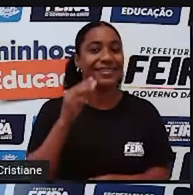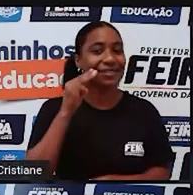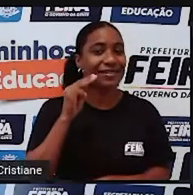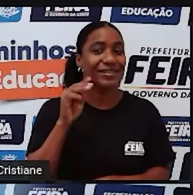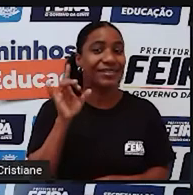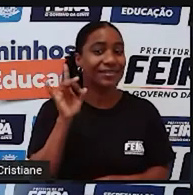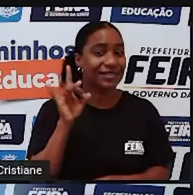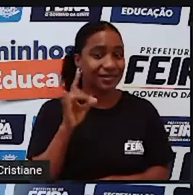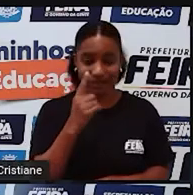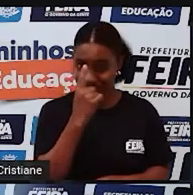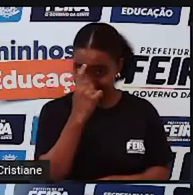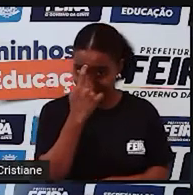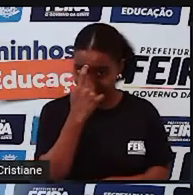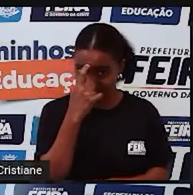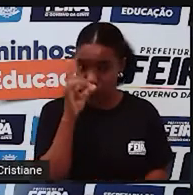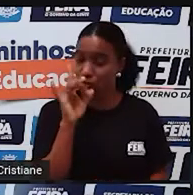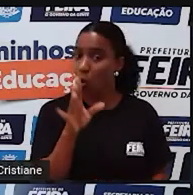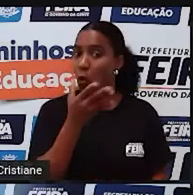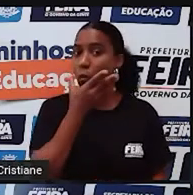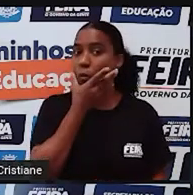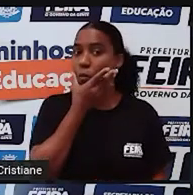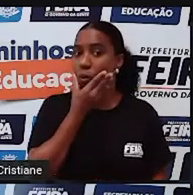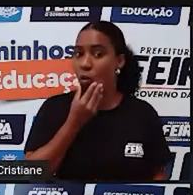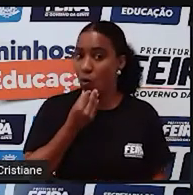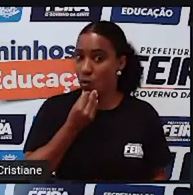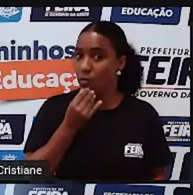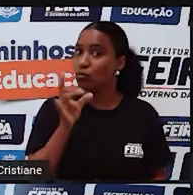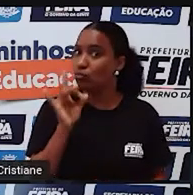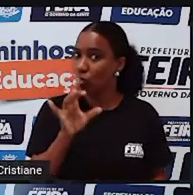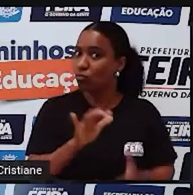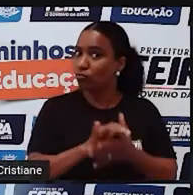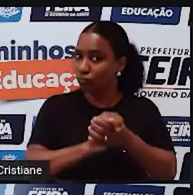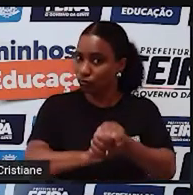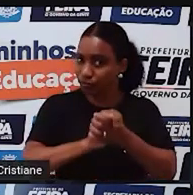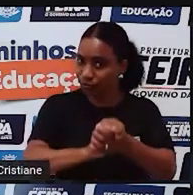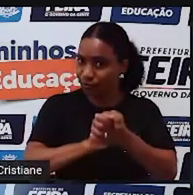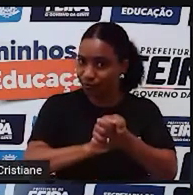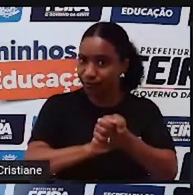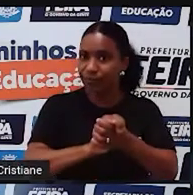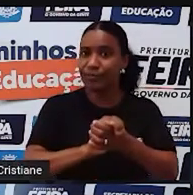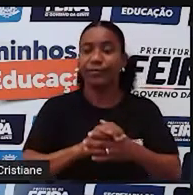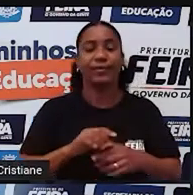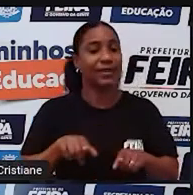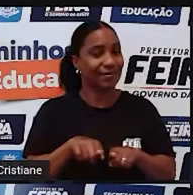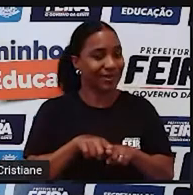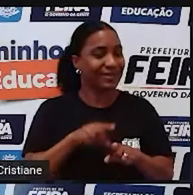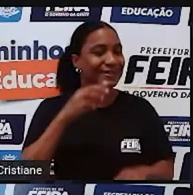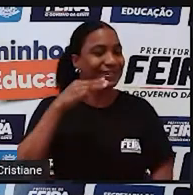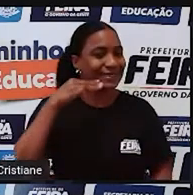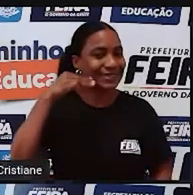mas apenas pelos homens, Zambia and Brazil. Ok?